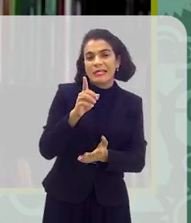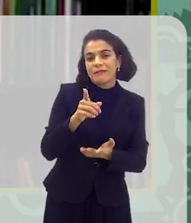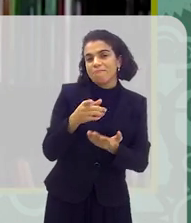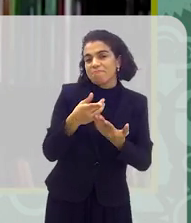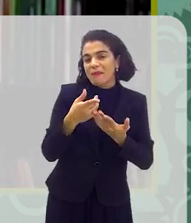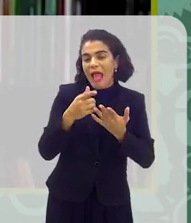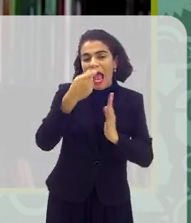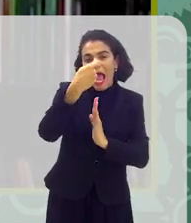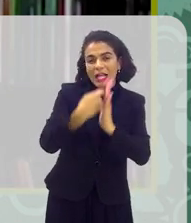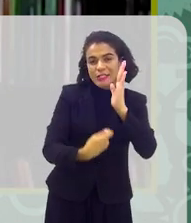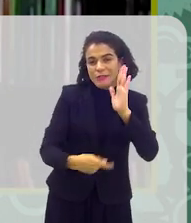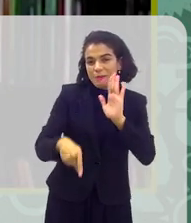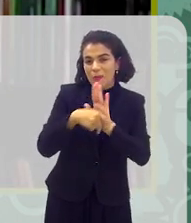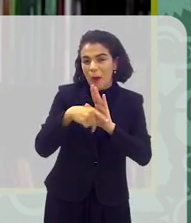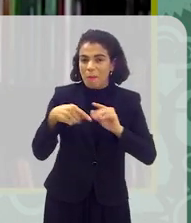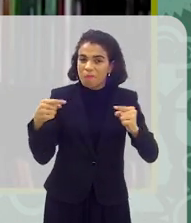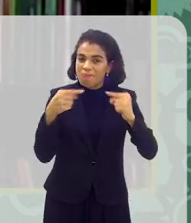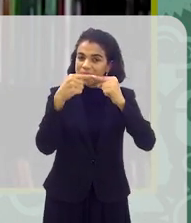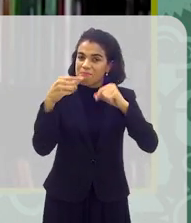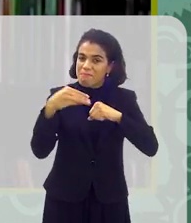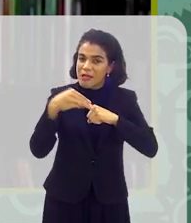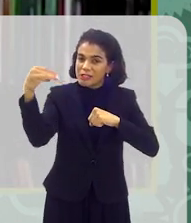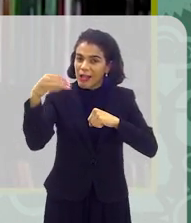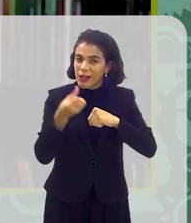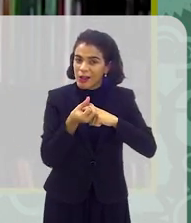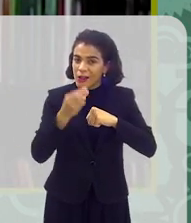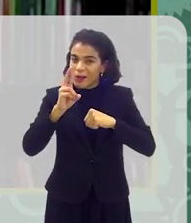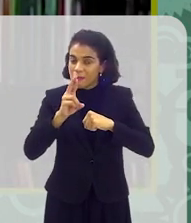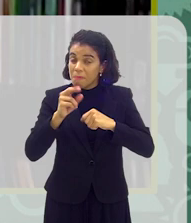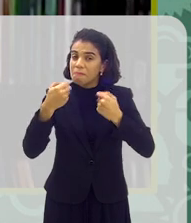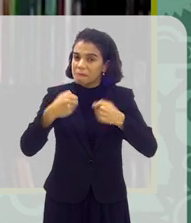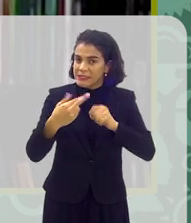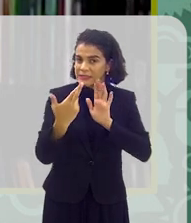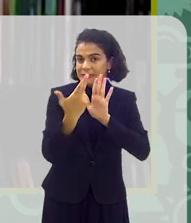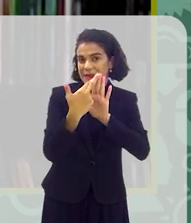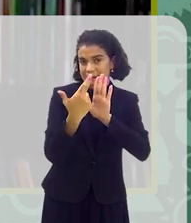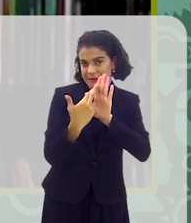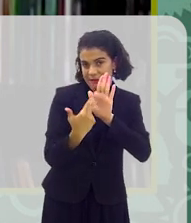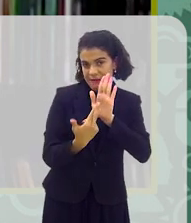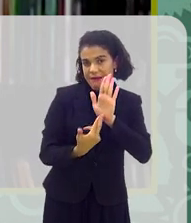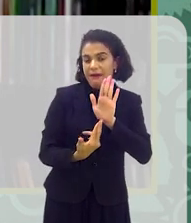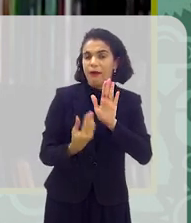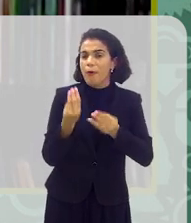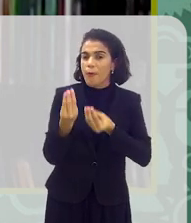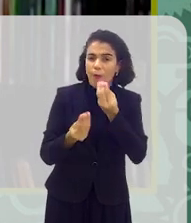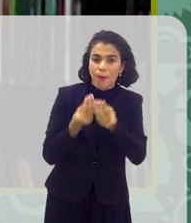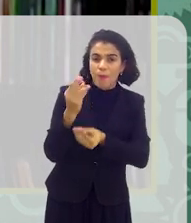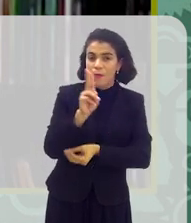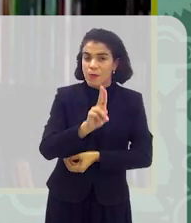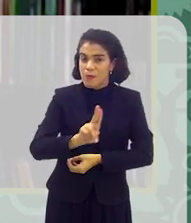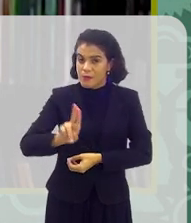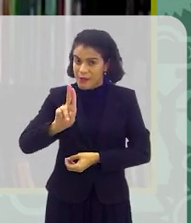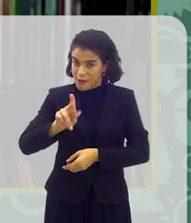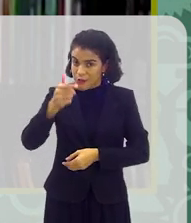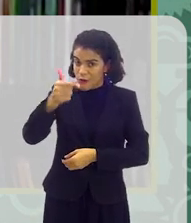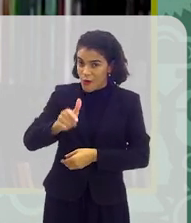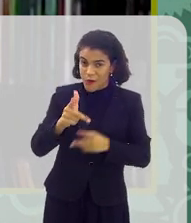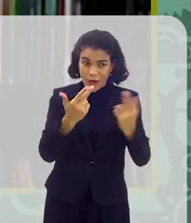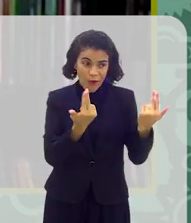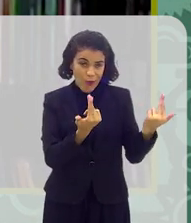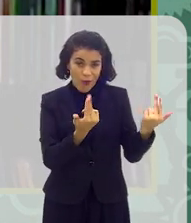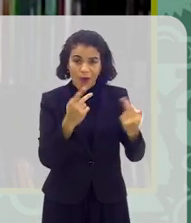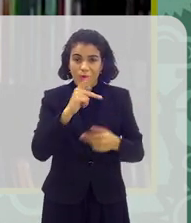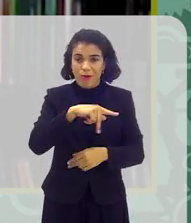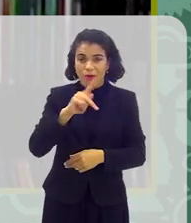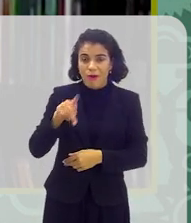de mestrado, né? Então tem que ter realmente a regulação dessa utilização e, de novo, como o professor